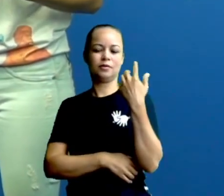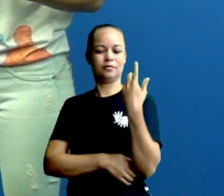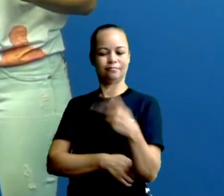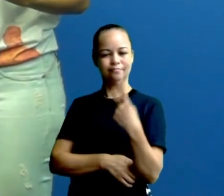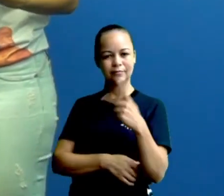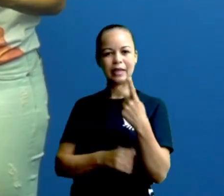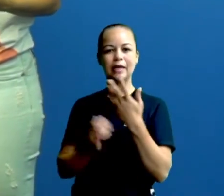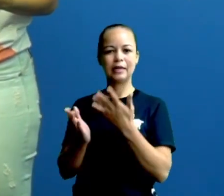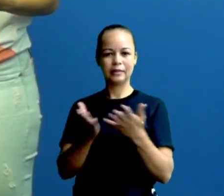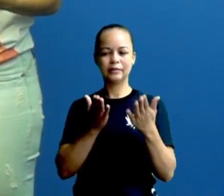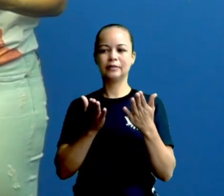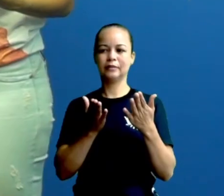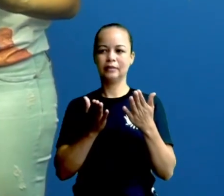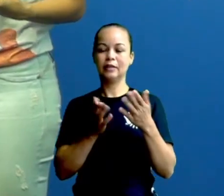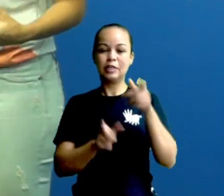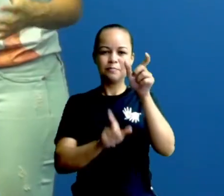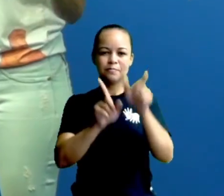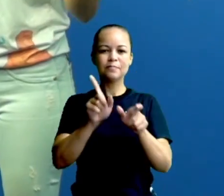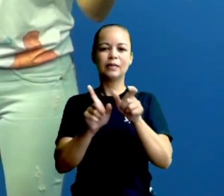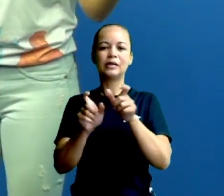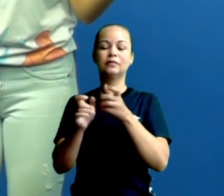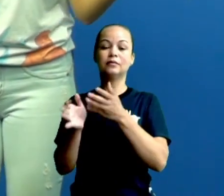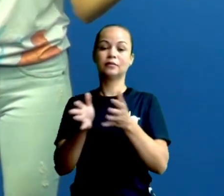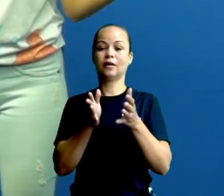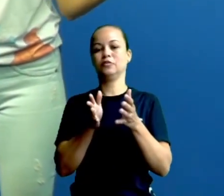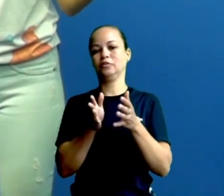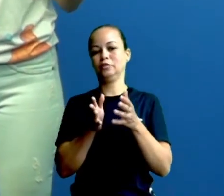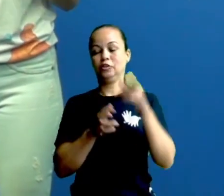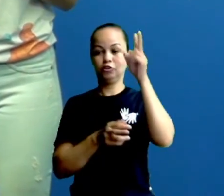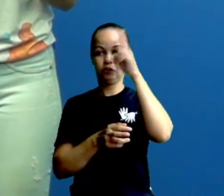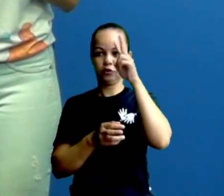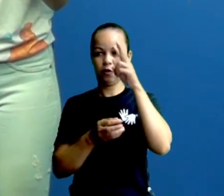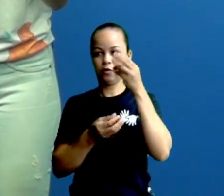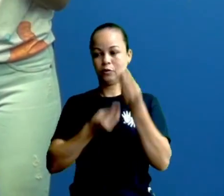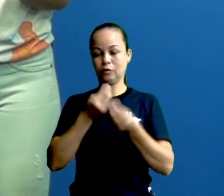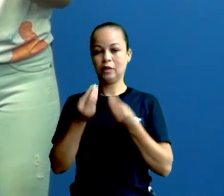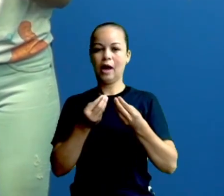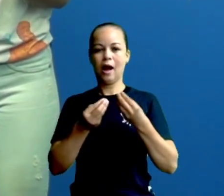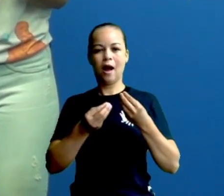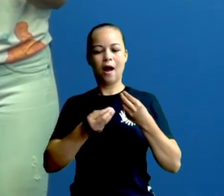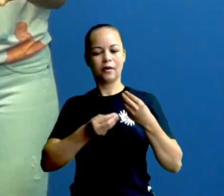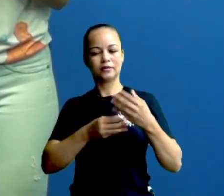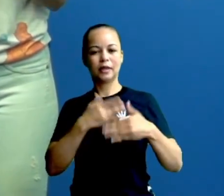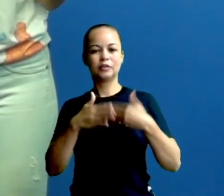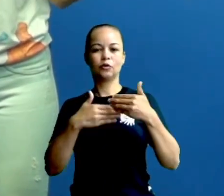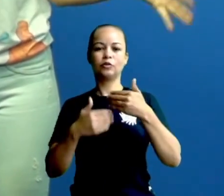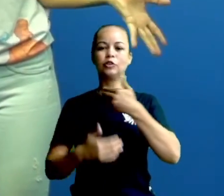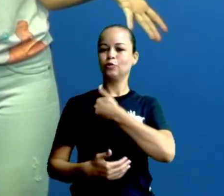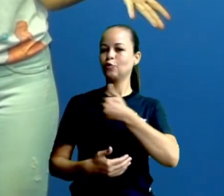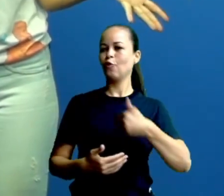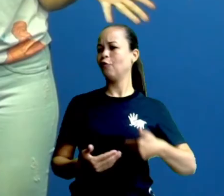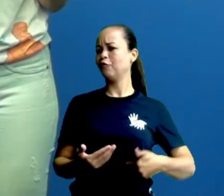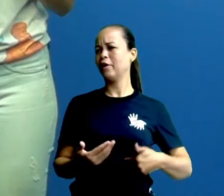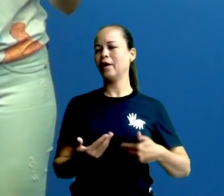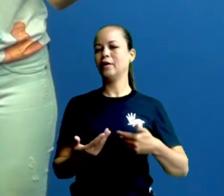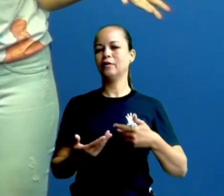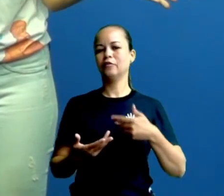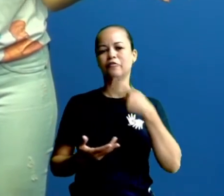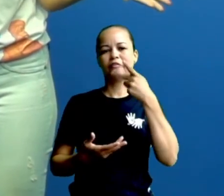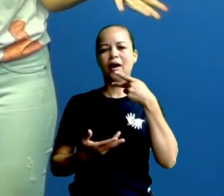desse indivíduo, desse personagem histórico, as ações que o governo empreende são